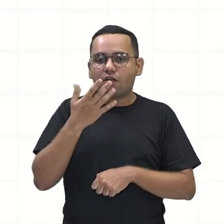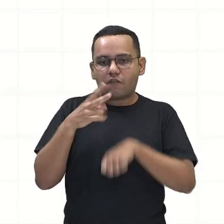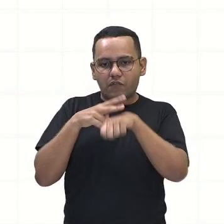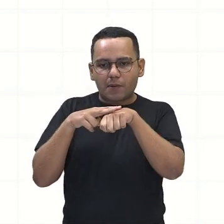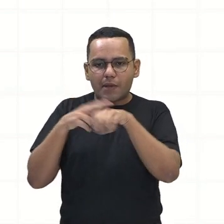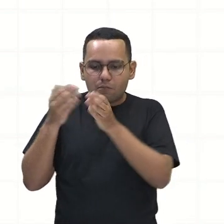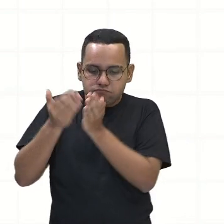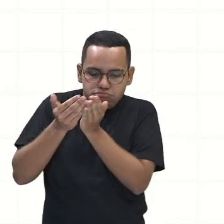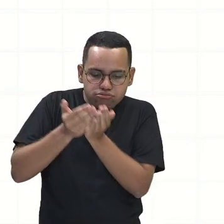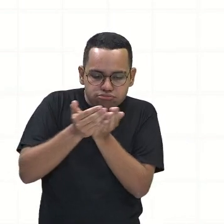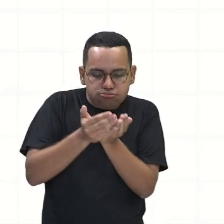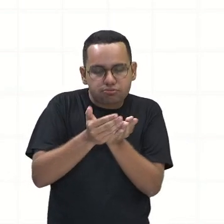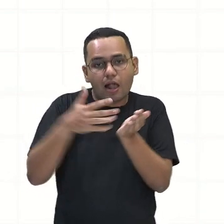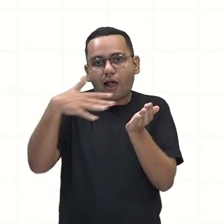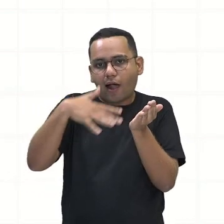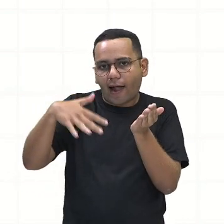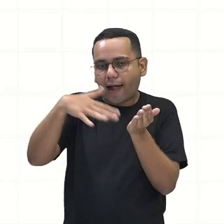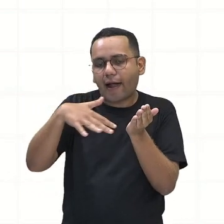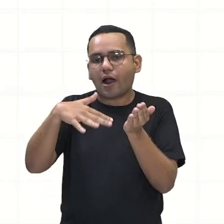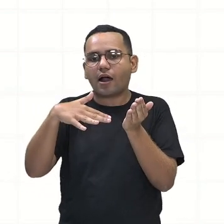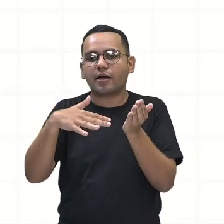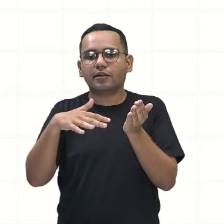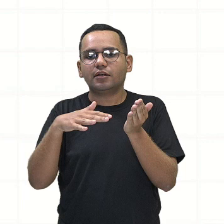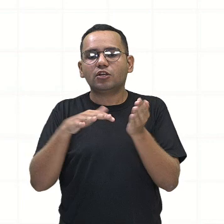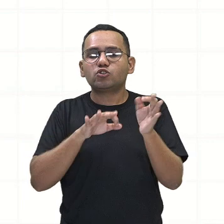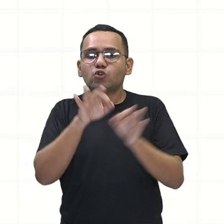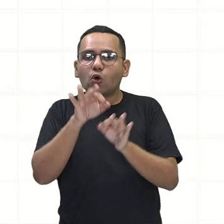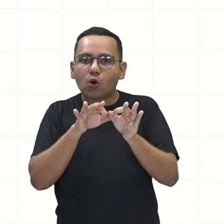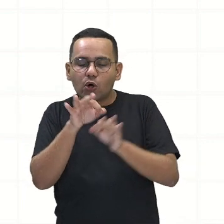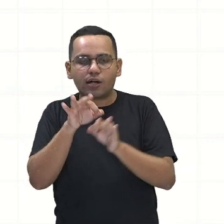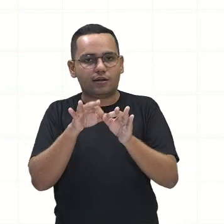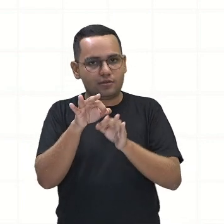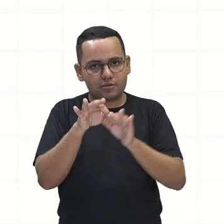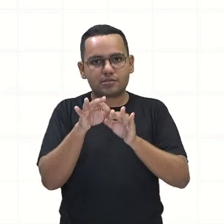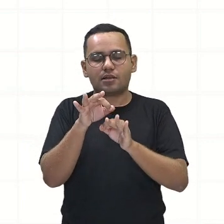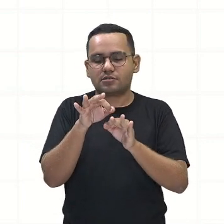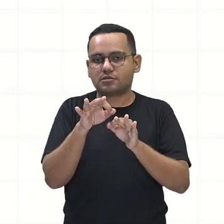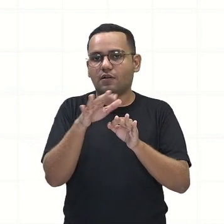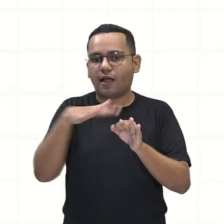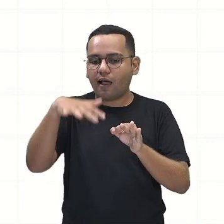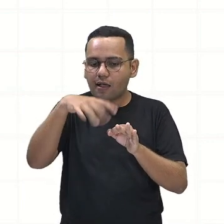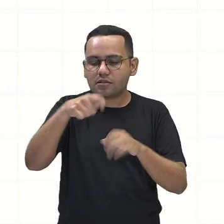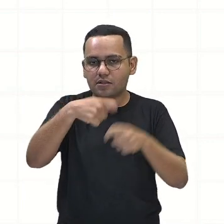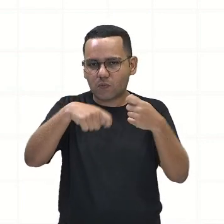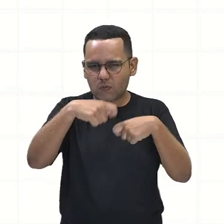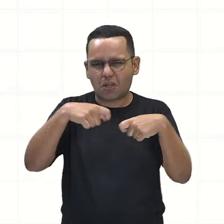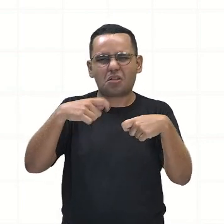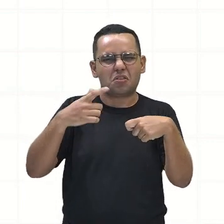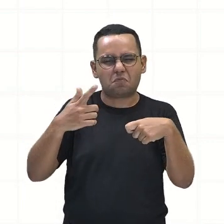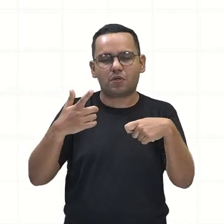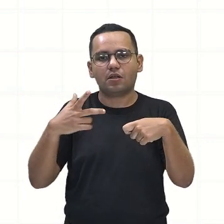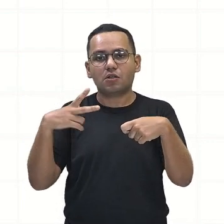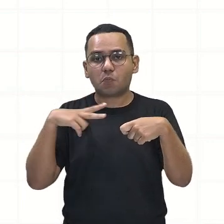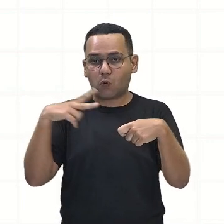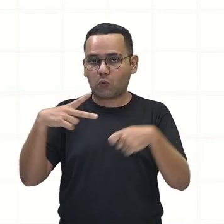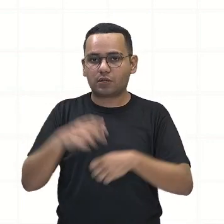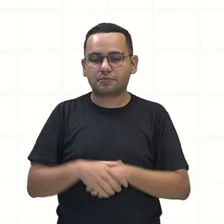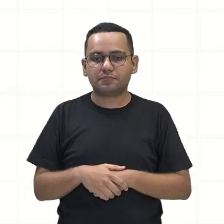processo de posse de Portugal, ou seja, da coroa portuguesa, ao território que nós conhecemos hoje